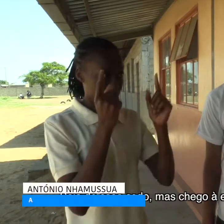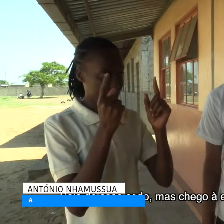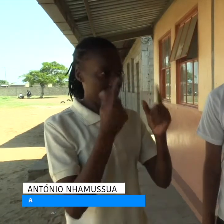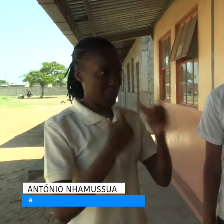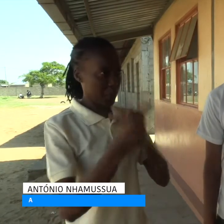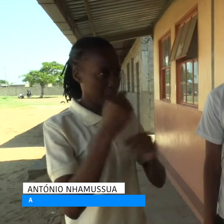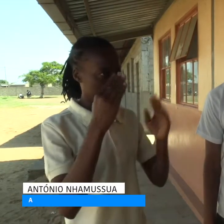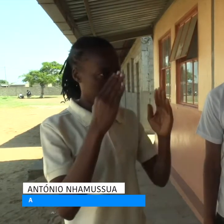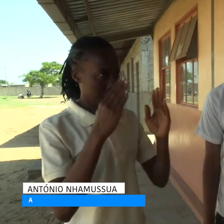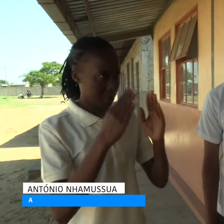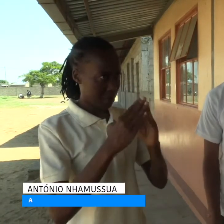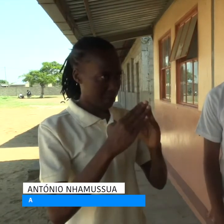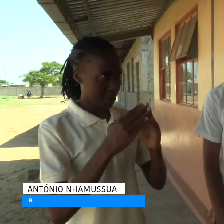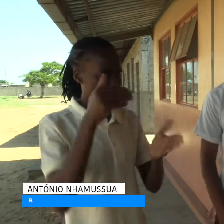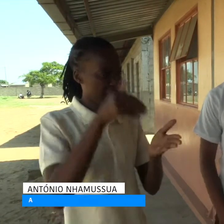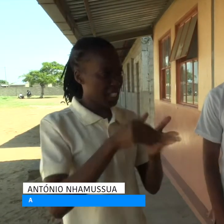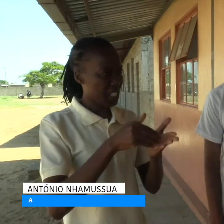tarde.